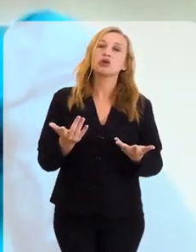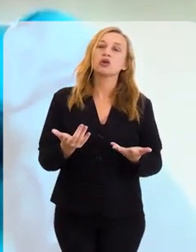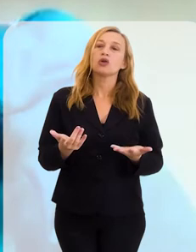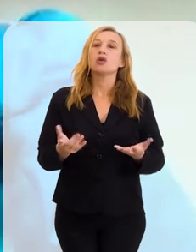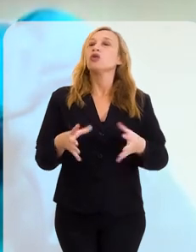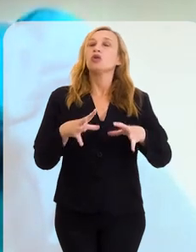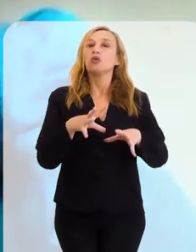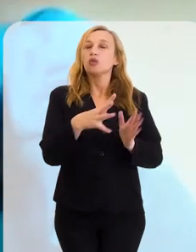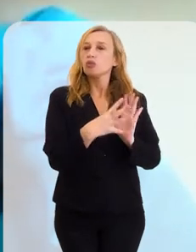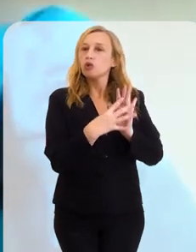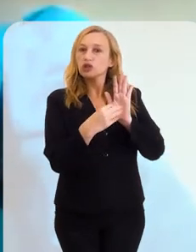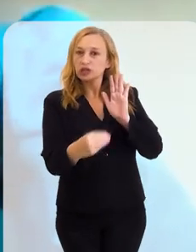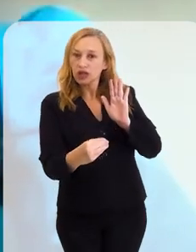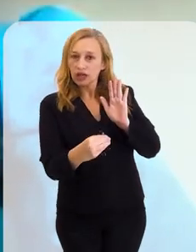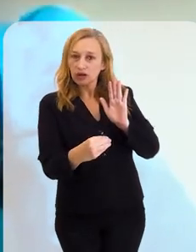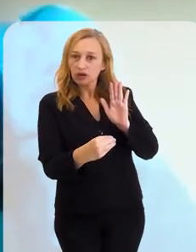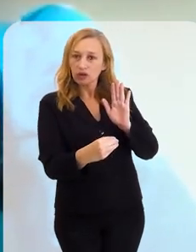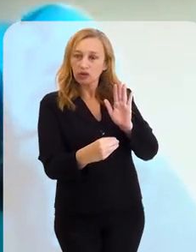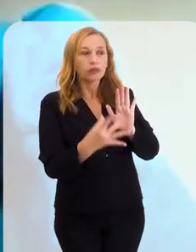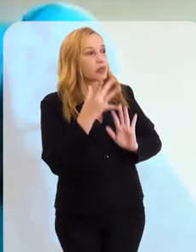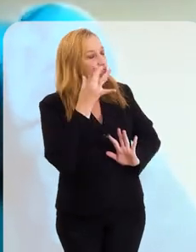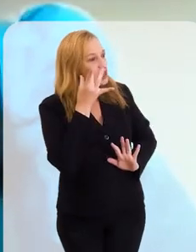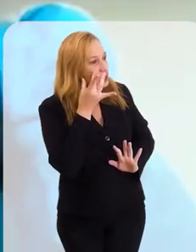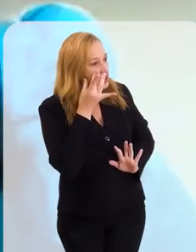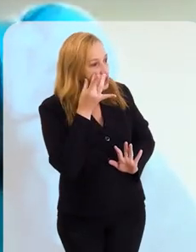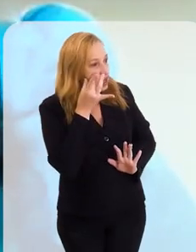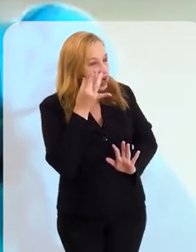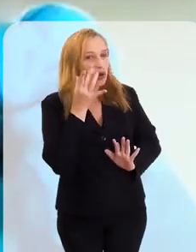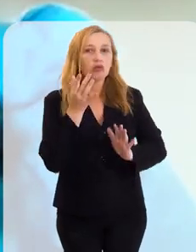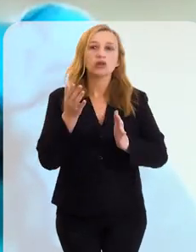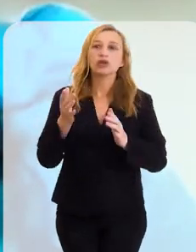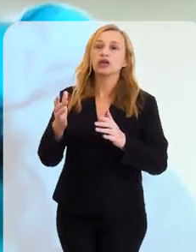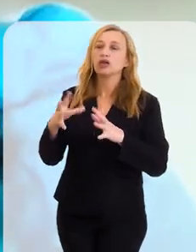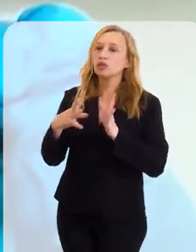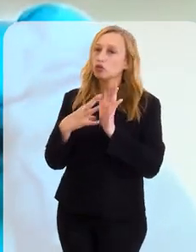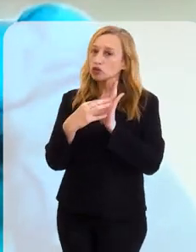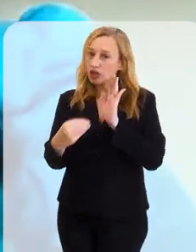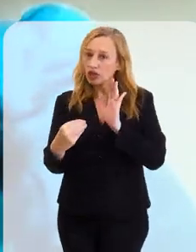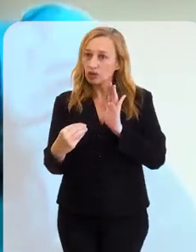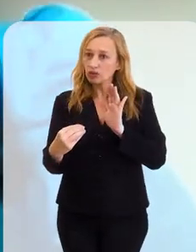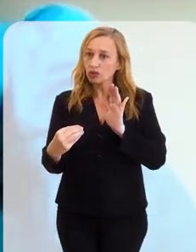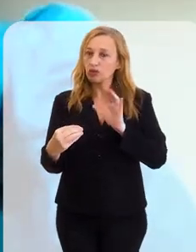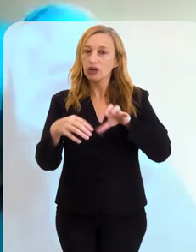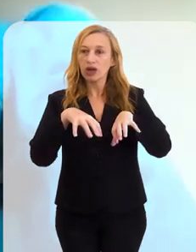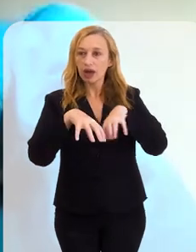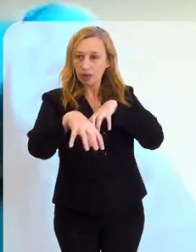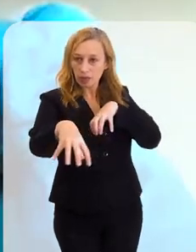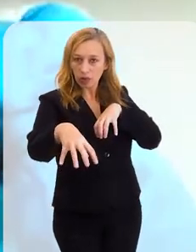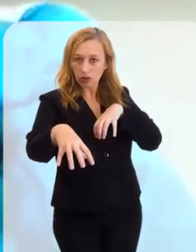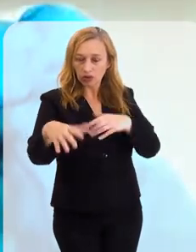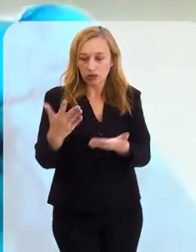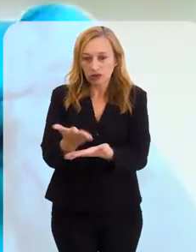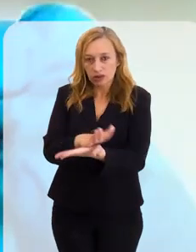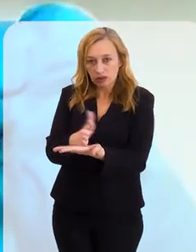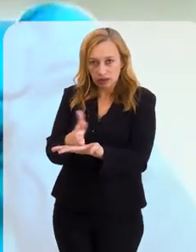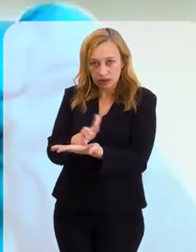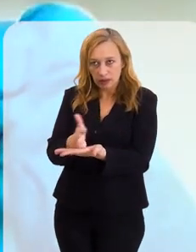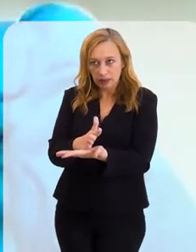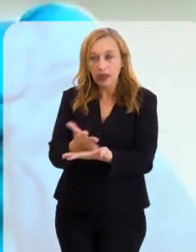de retorno ao presencial ou ao modelo híbrido, e que passa não só por definir se nós vamos ficar em modelo híbrido ou